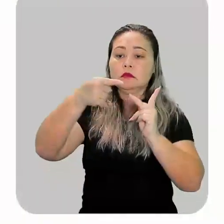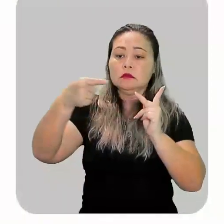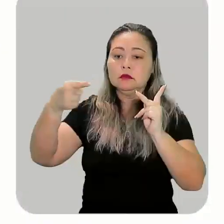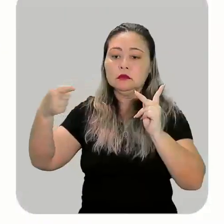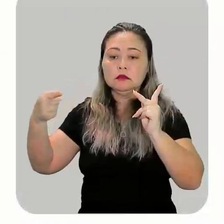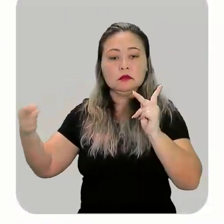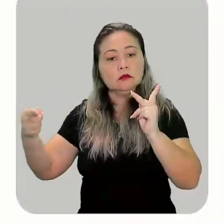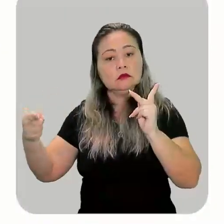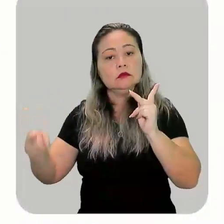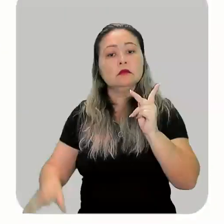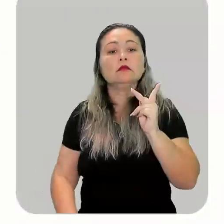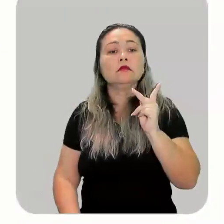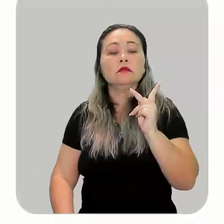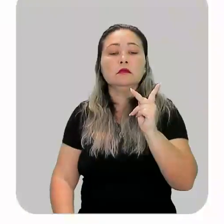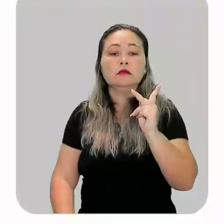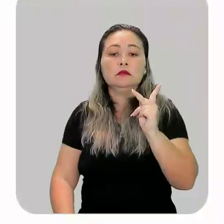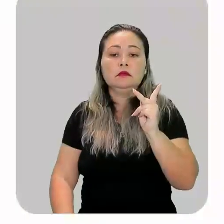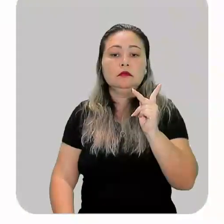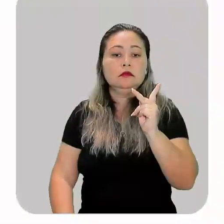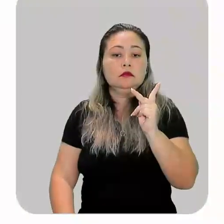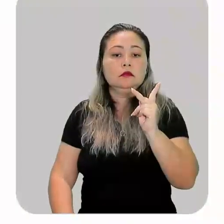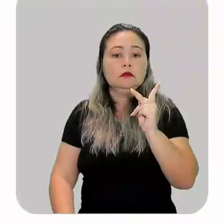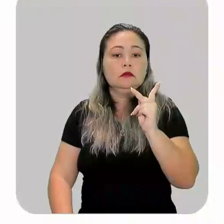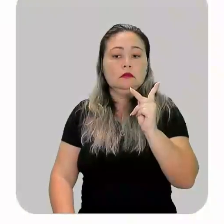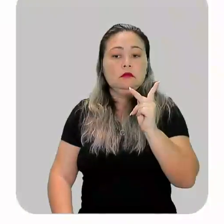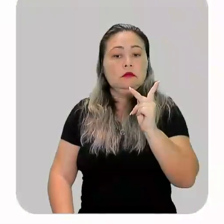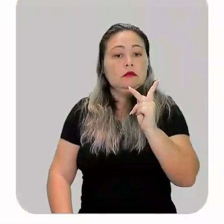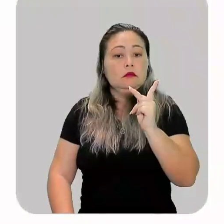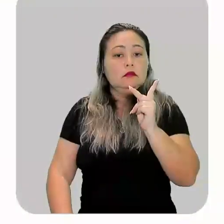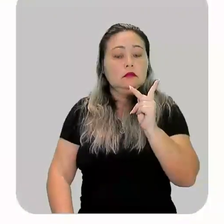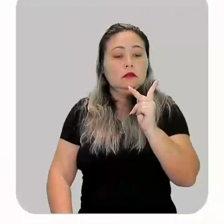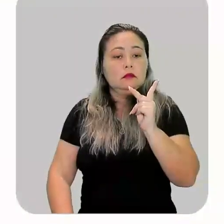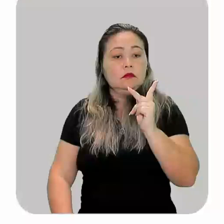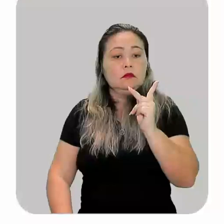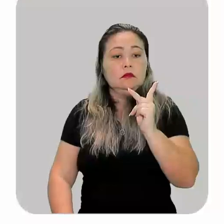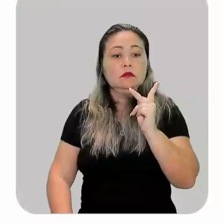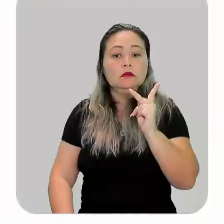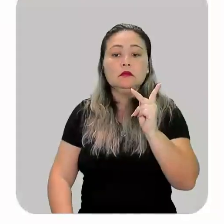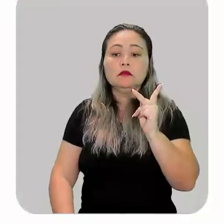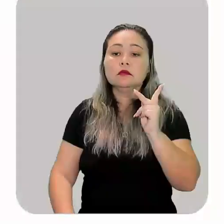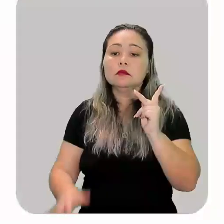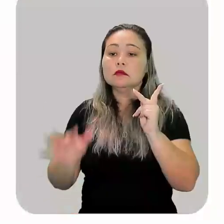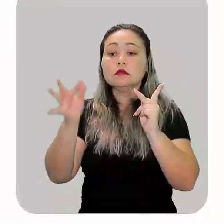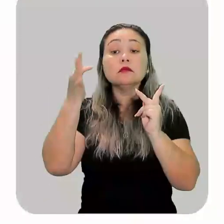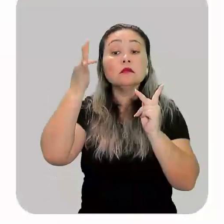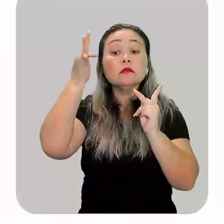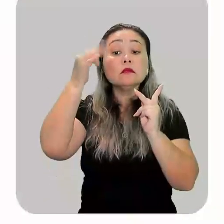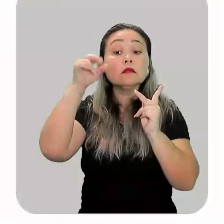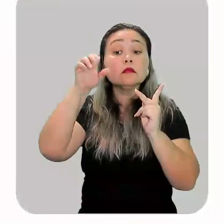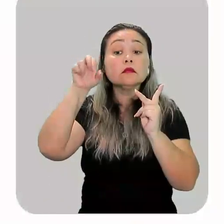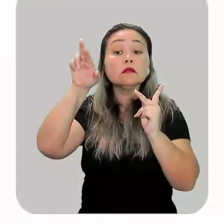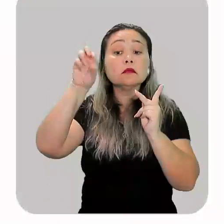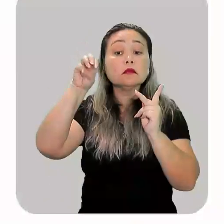da distância. Deixa eu dar uma separadinha aqui, só para a gente não misturar as coisas. Qual é a fórmula mesmo?